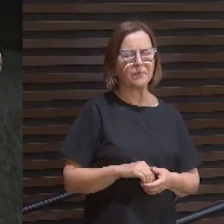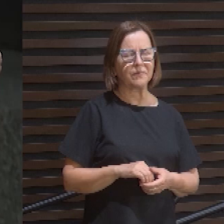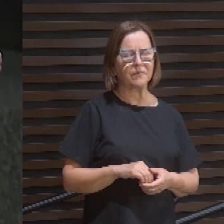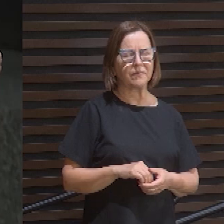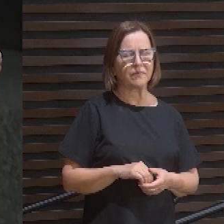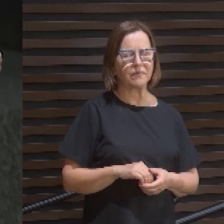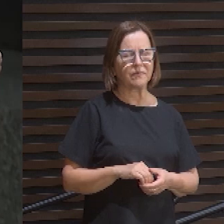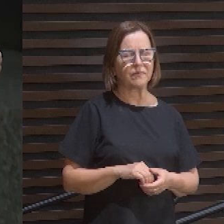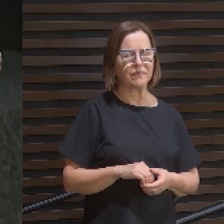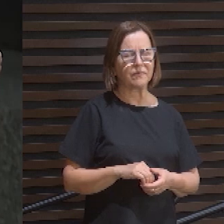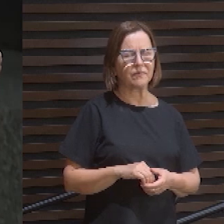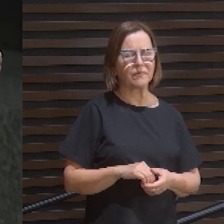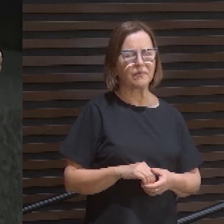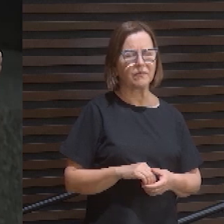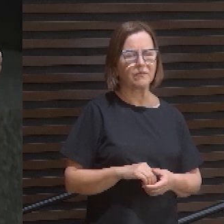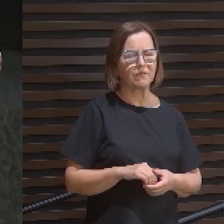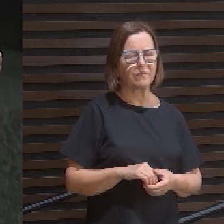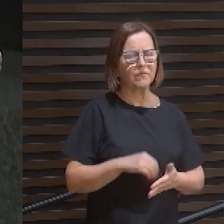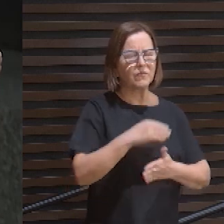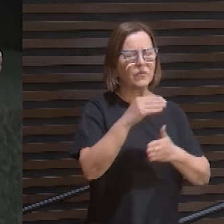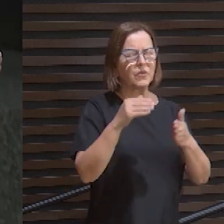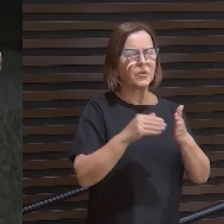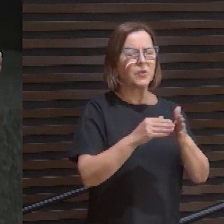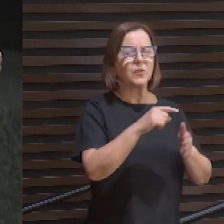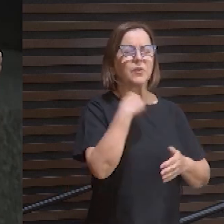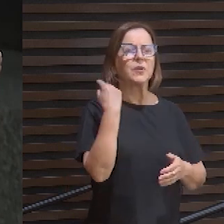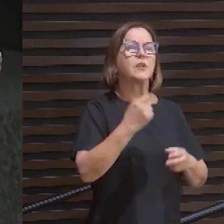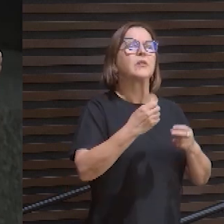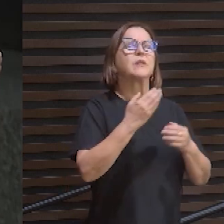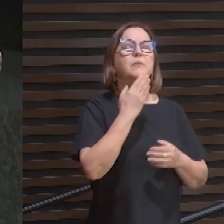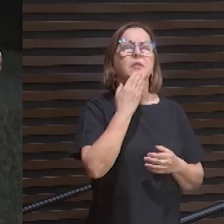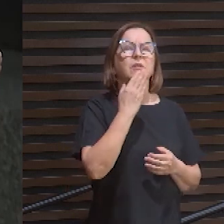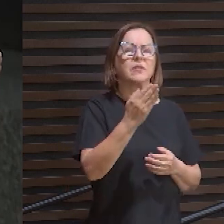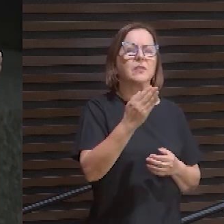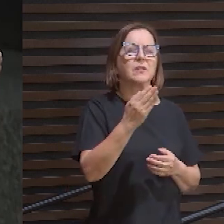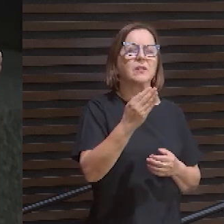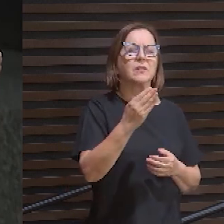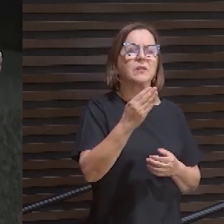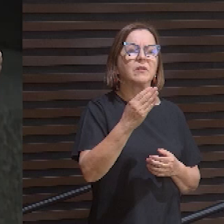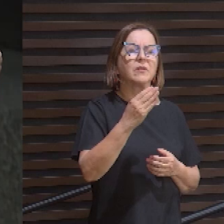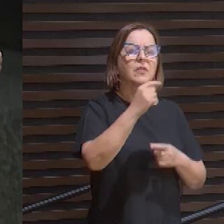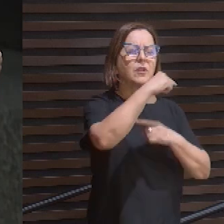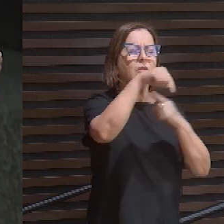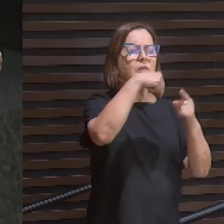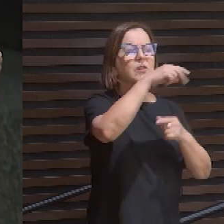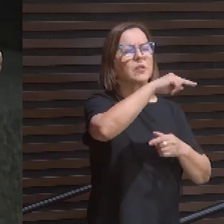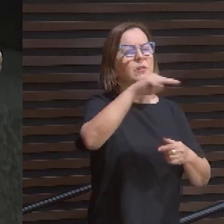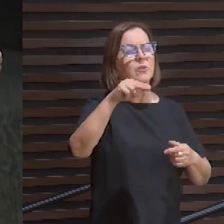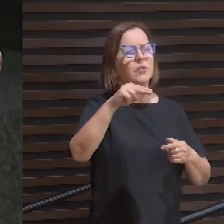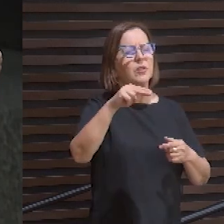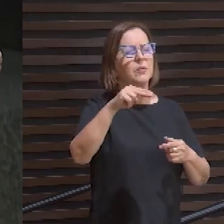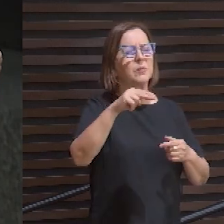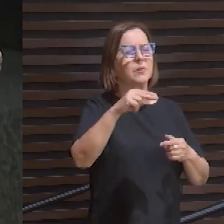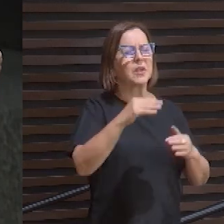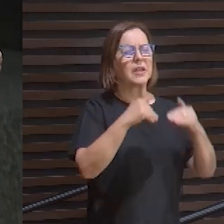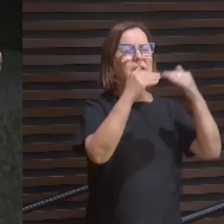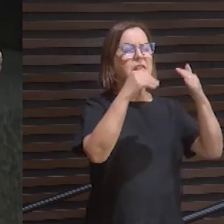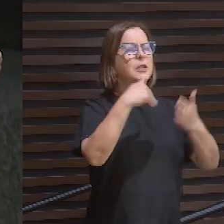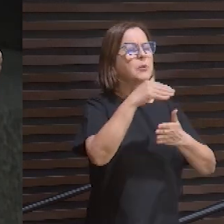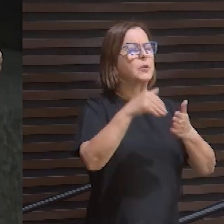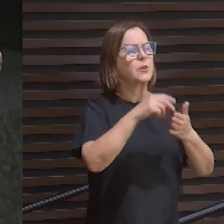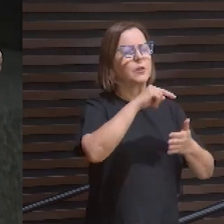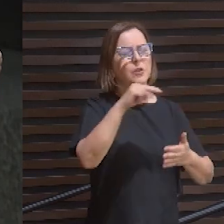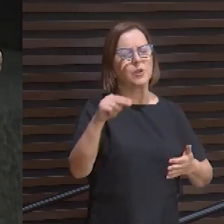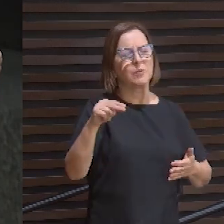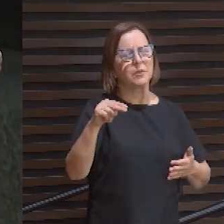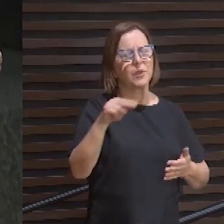Tudo nós te pleiteamos no santo nome, que é sobre todo nome, o